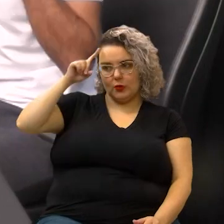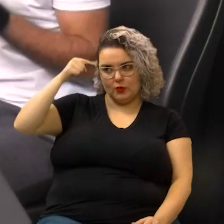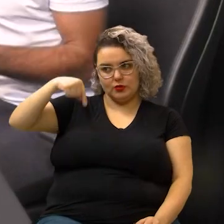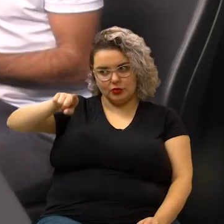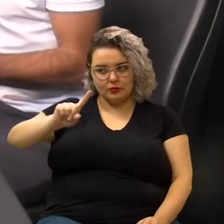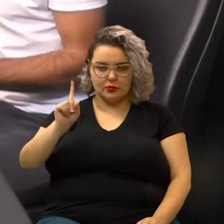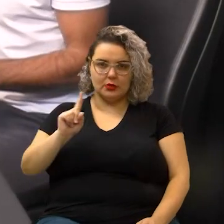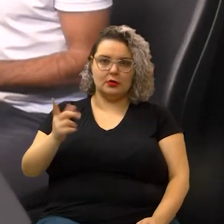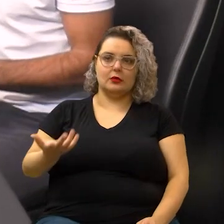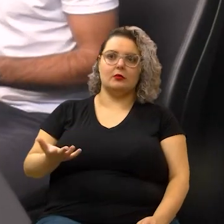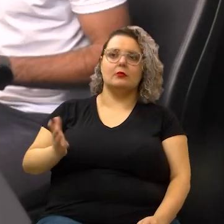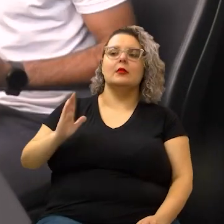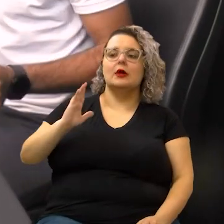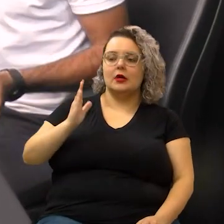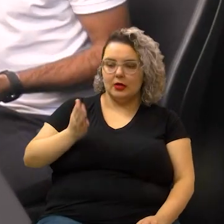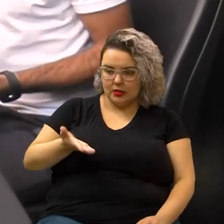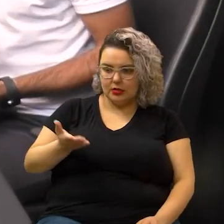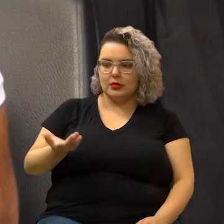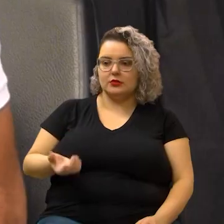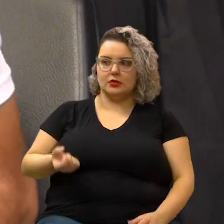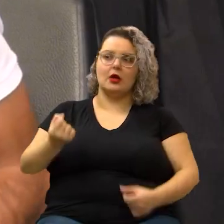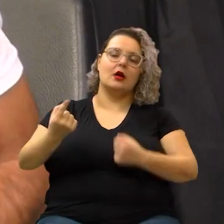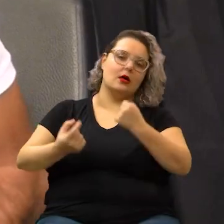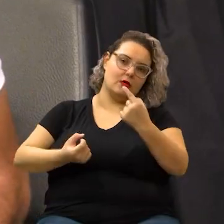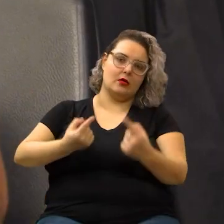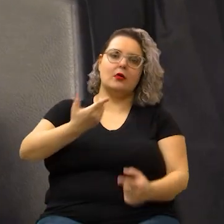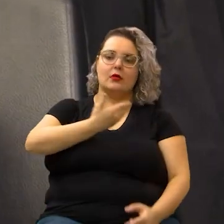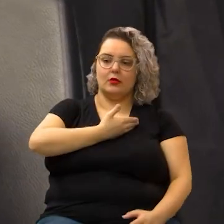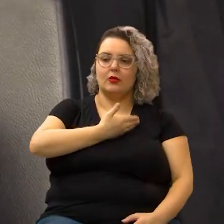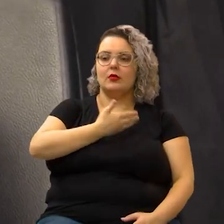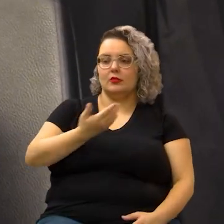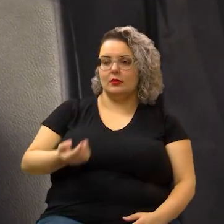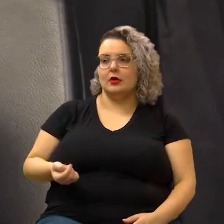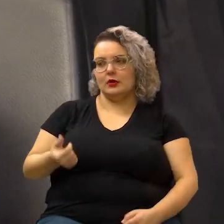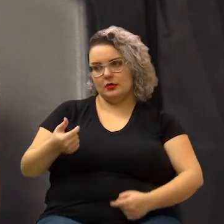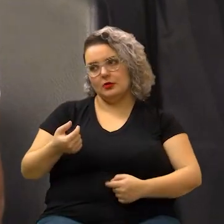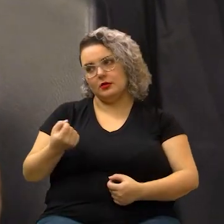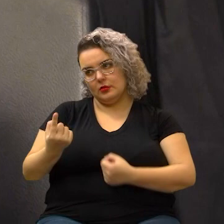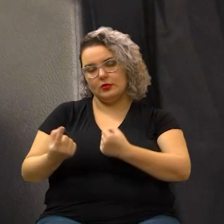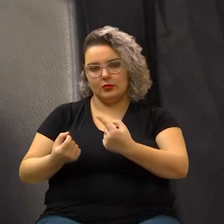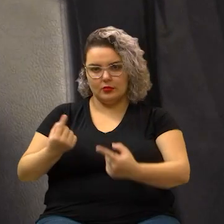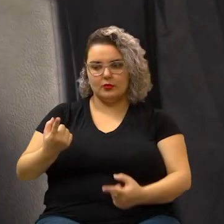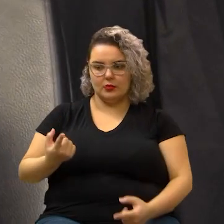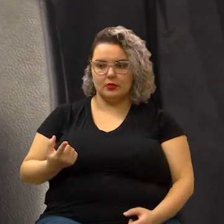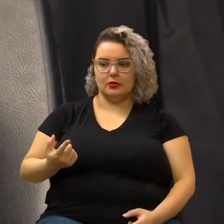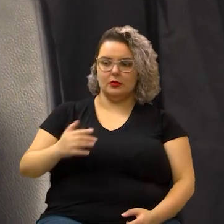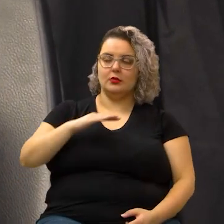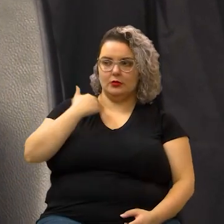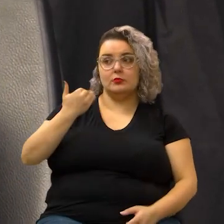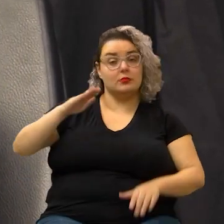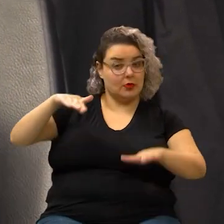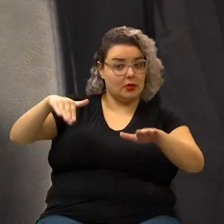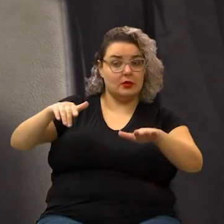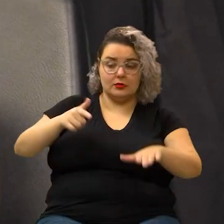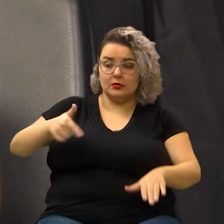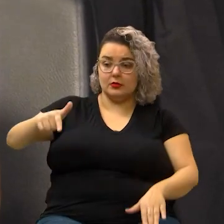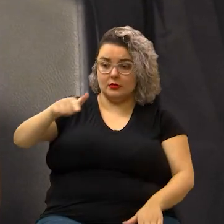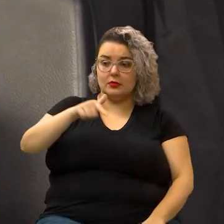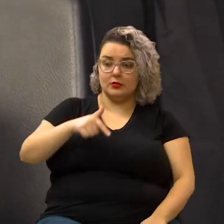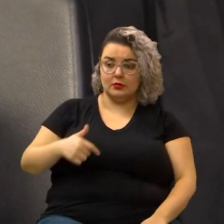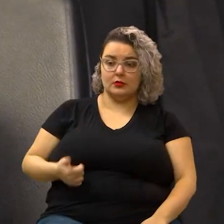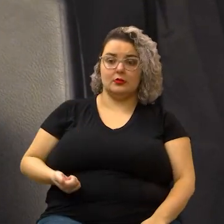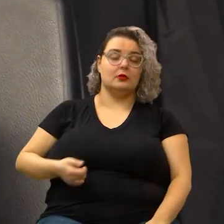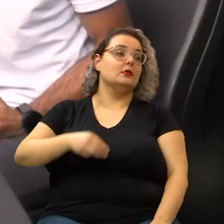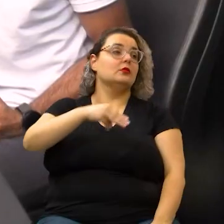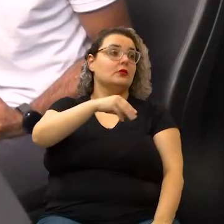que eu fui, não, mas assim, já também alguns amigos, já perdi alguns amigos, né? Que chegaram a morrer nadando na lagoa. Já